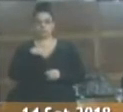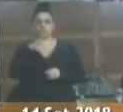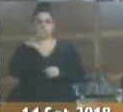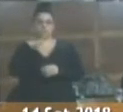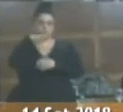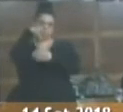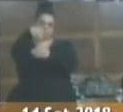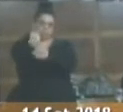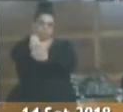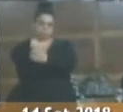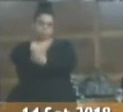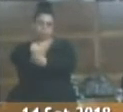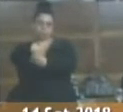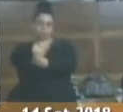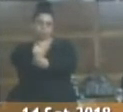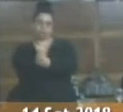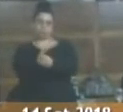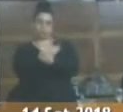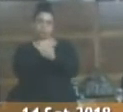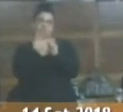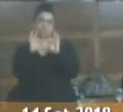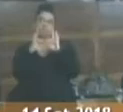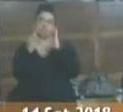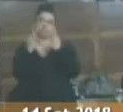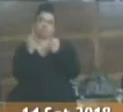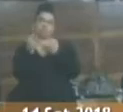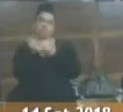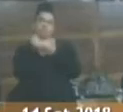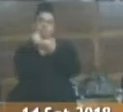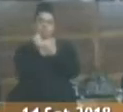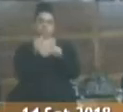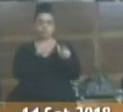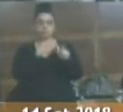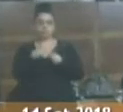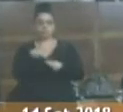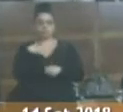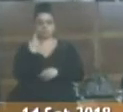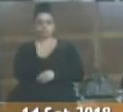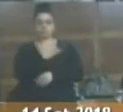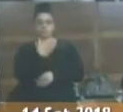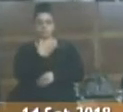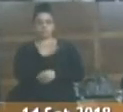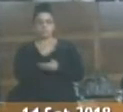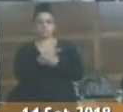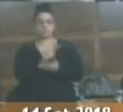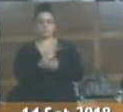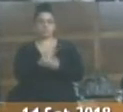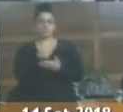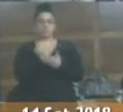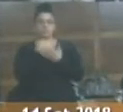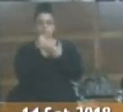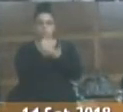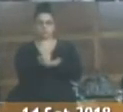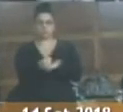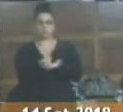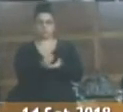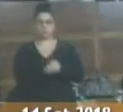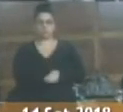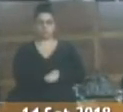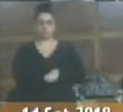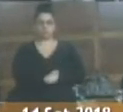Transpetro. Aos meus familiares, a equipe de trabalhos e amigos que sempre apoiaram o instituto.